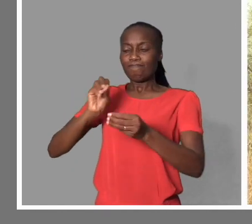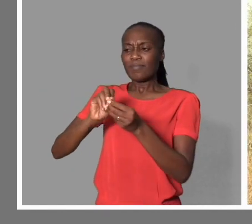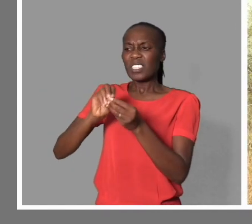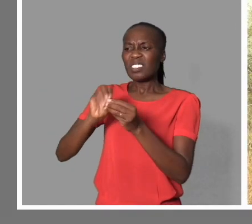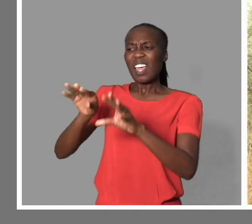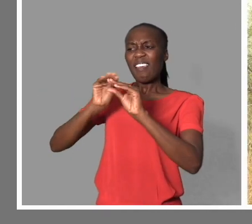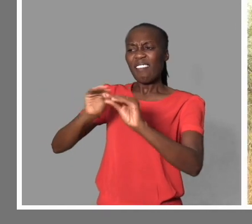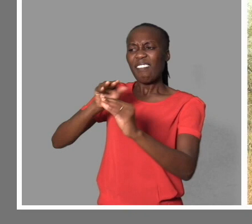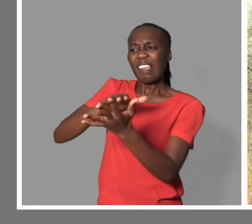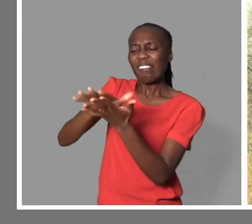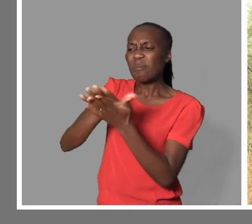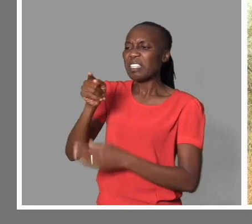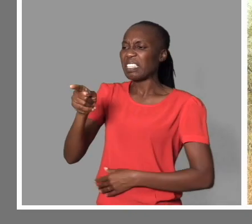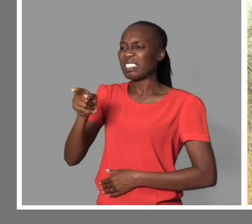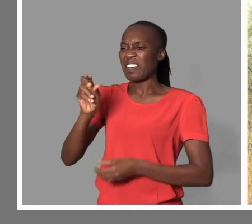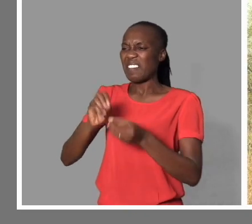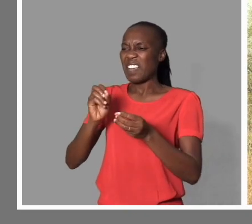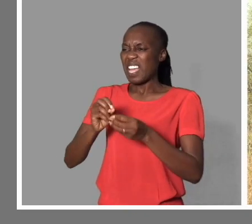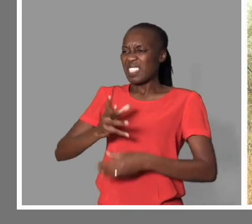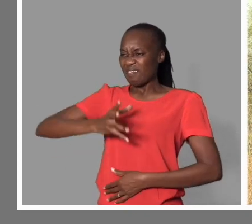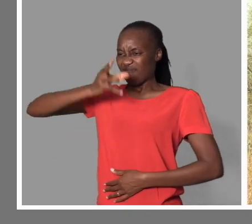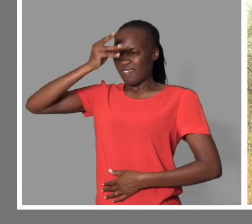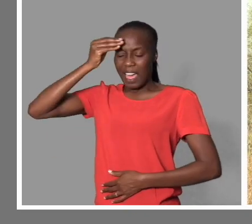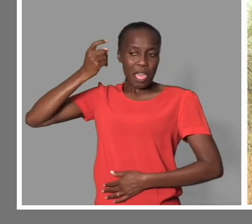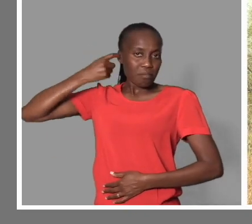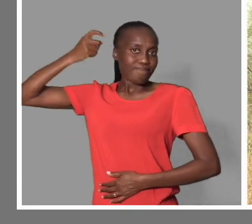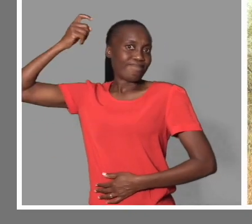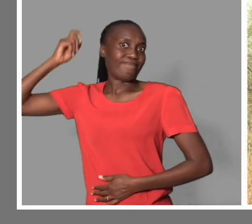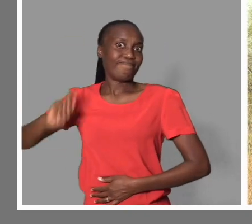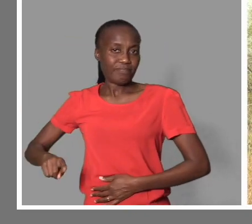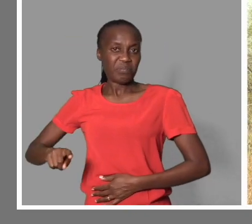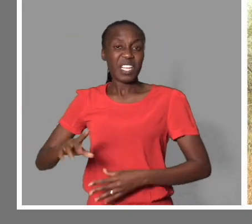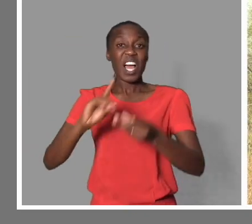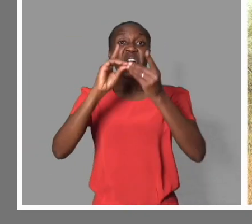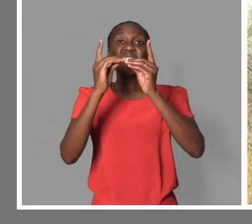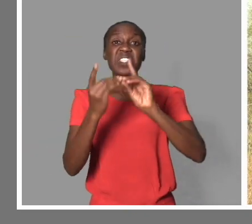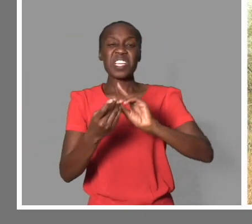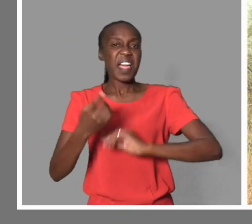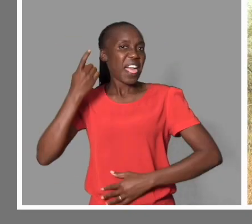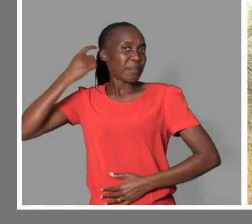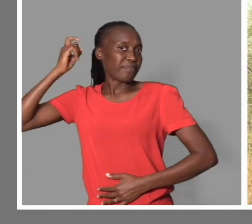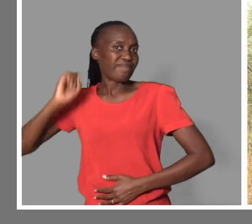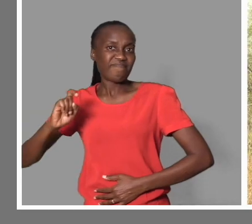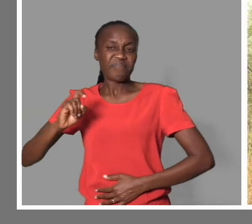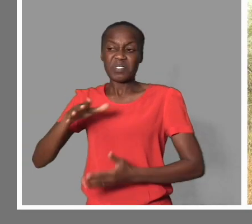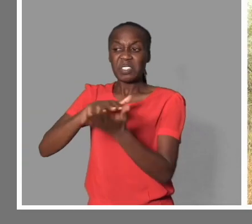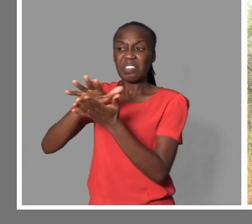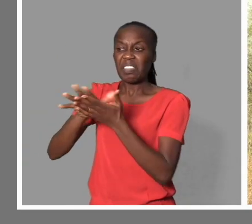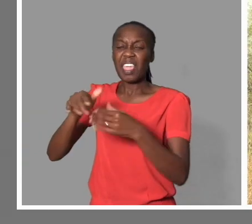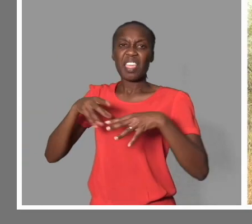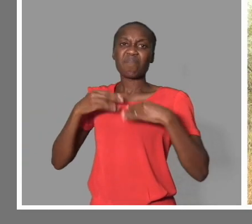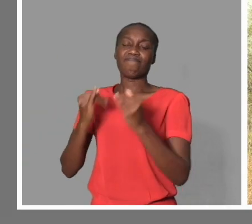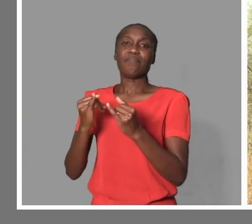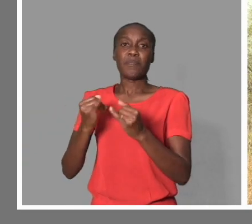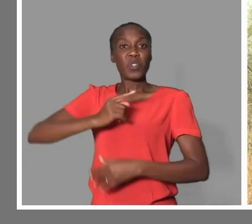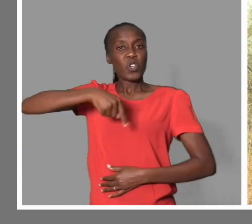Nós tentamos educá-las, mas não seguem os nossos conselhos. Os adolescentes atualmente não ouvem conselho